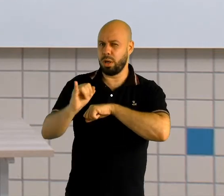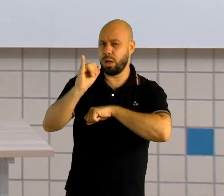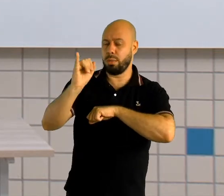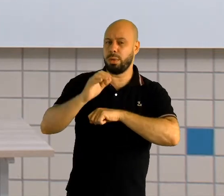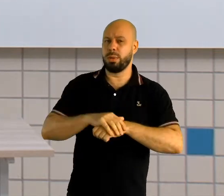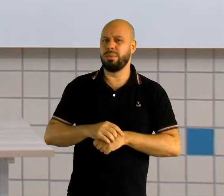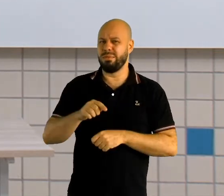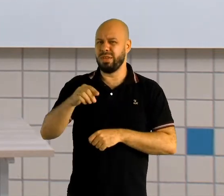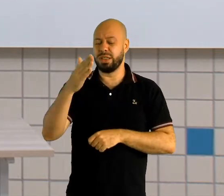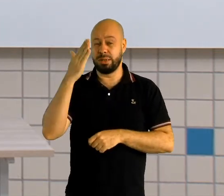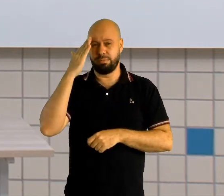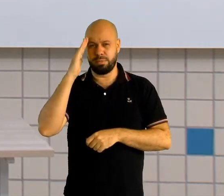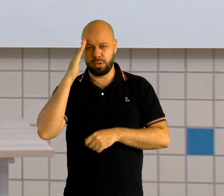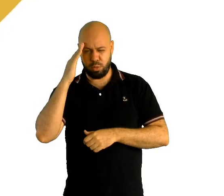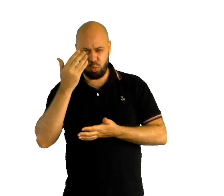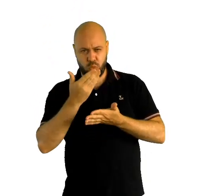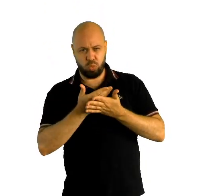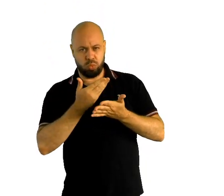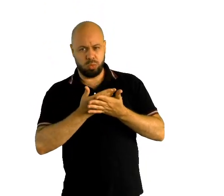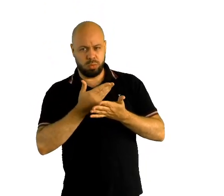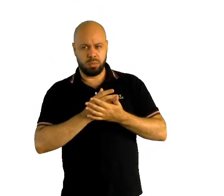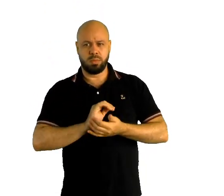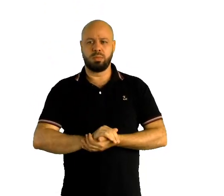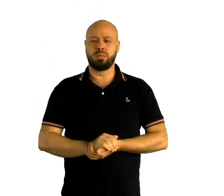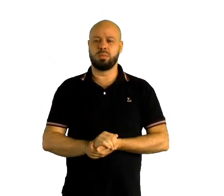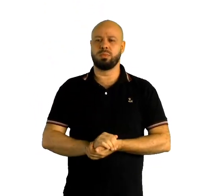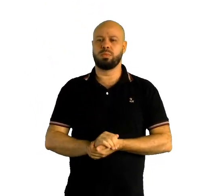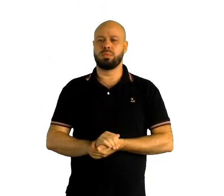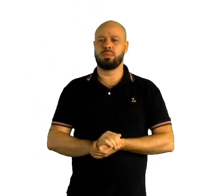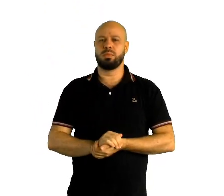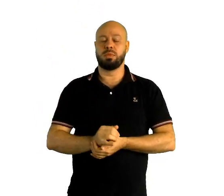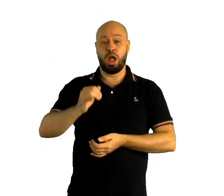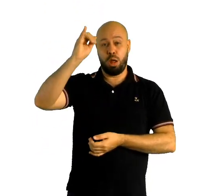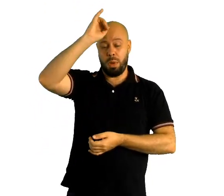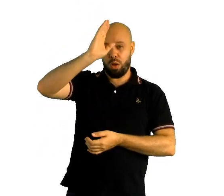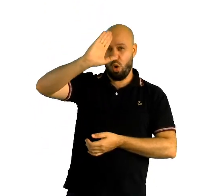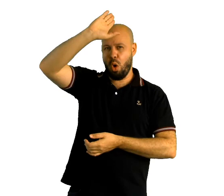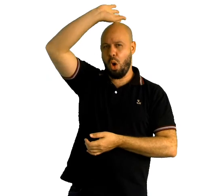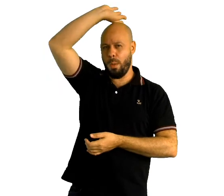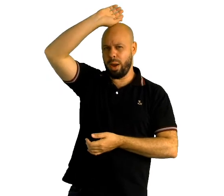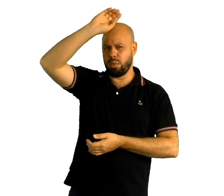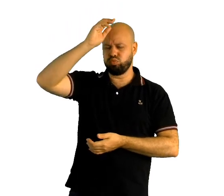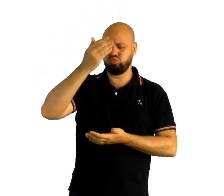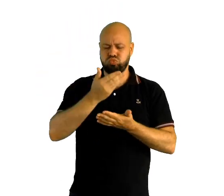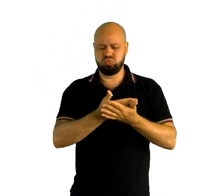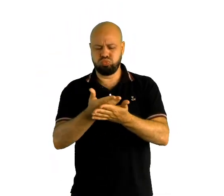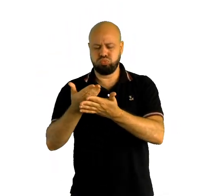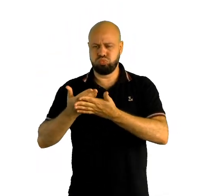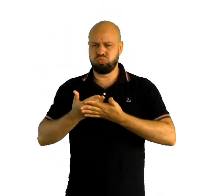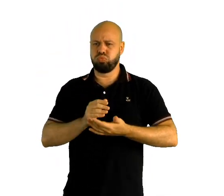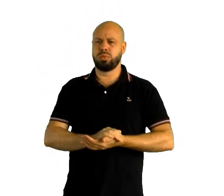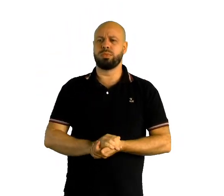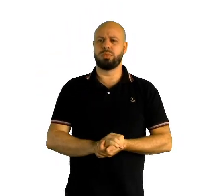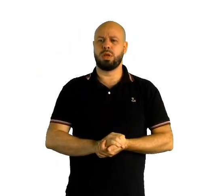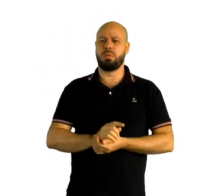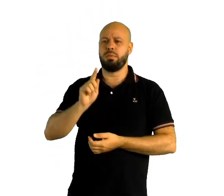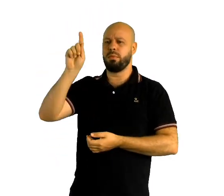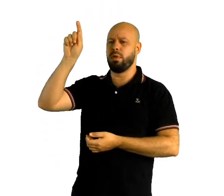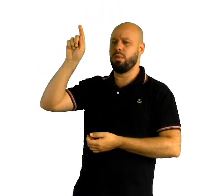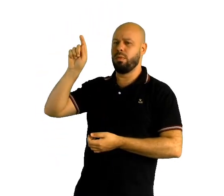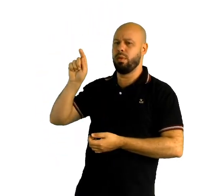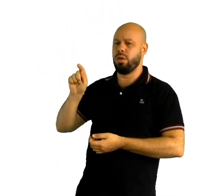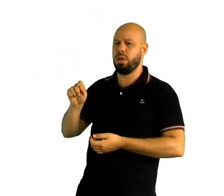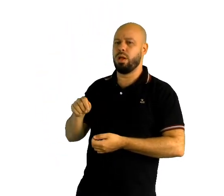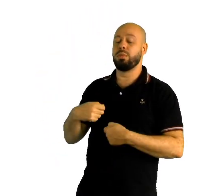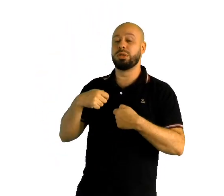que vocês estudem o Império Romano. Nós temos um roteiro de estudo para a gente estudar o Império